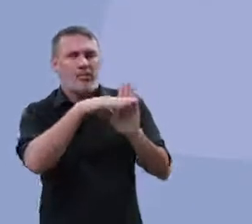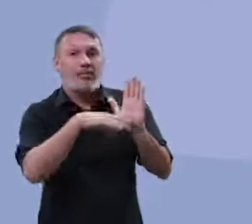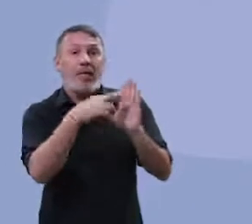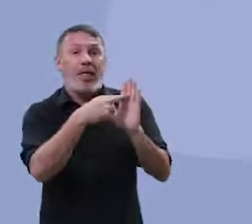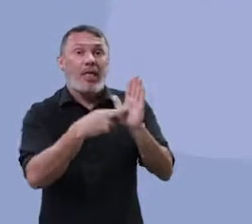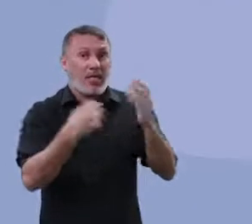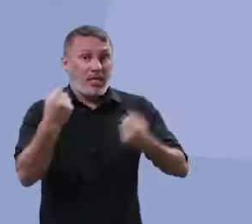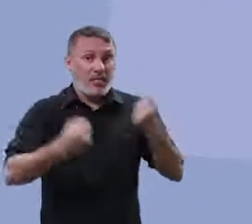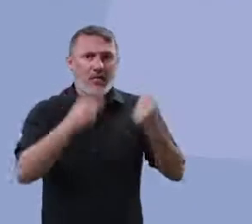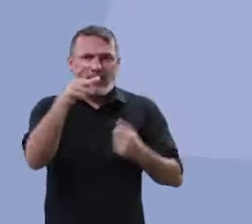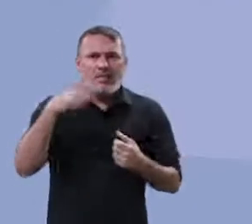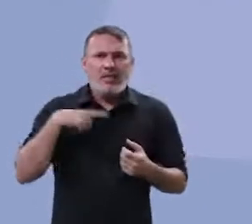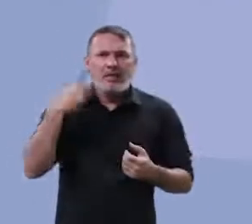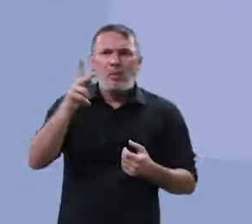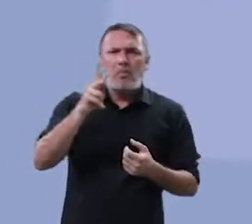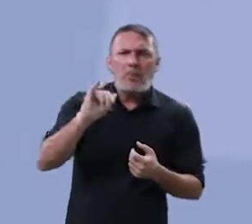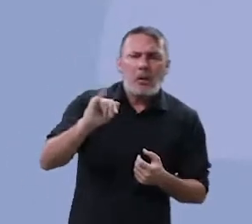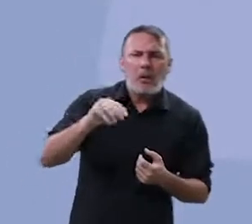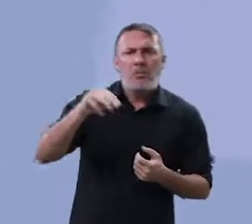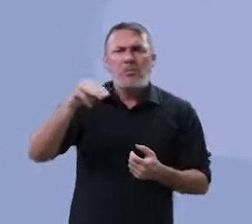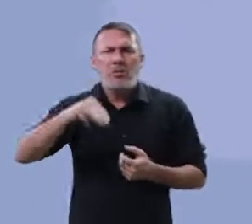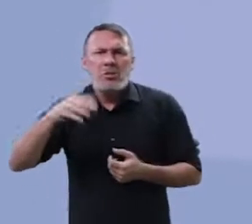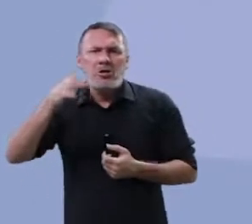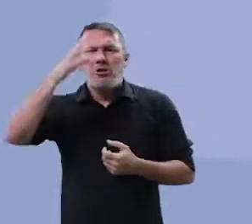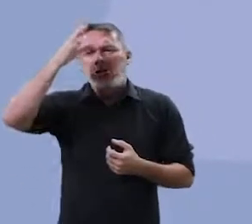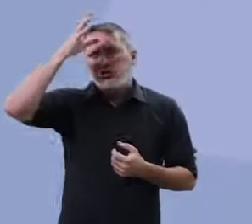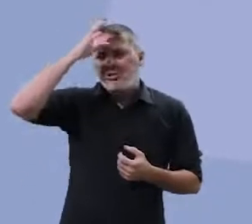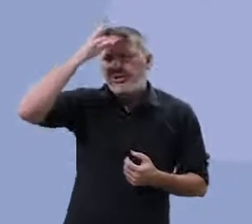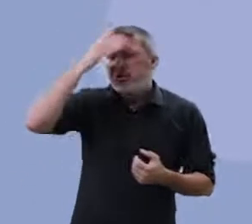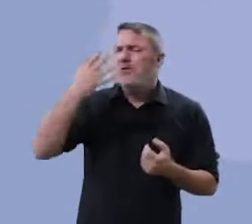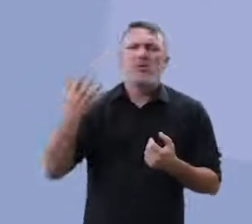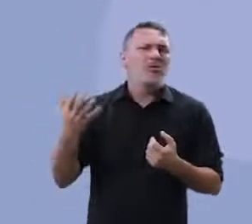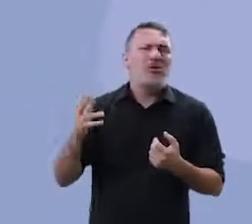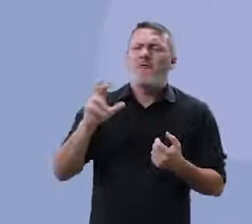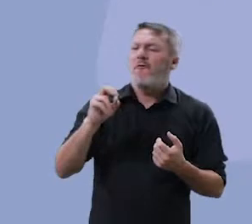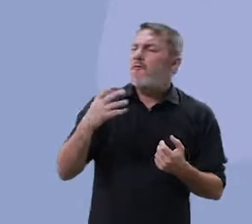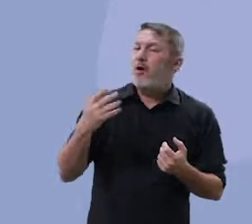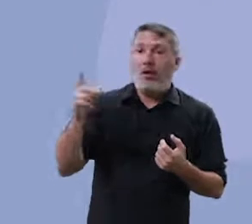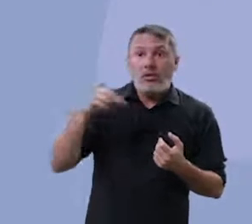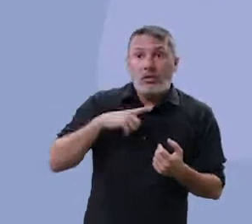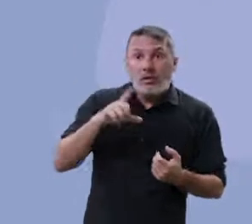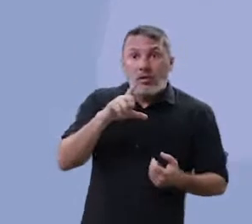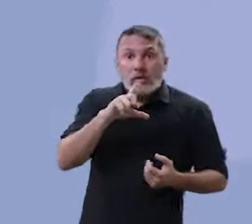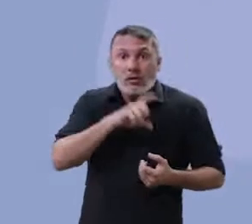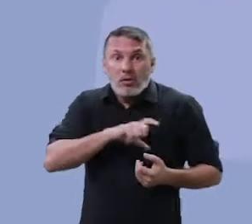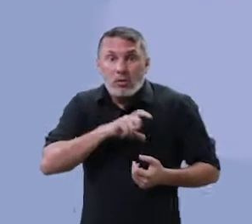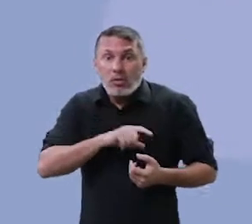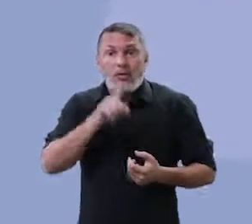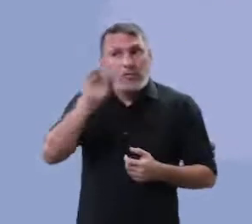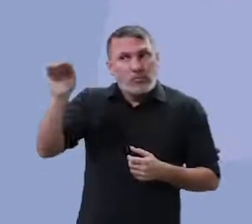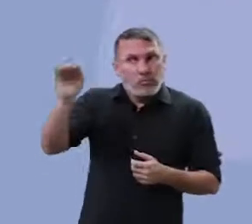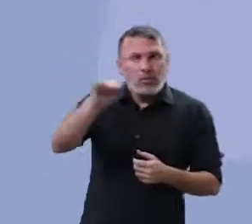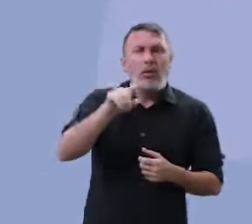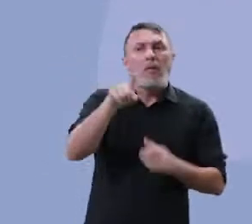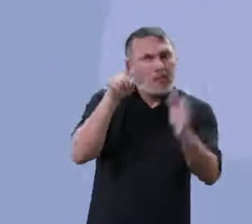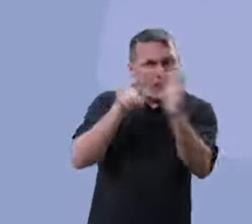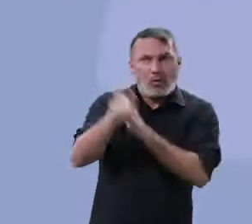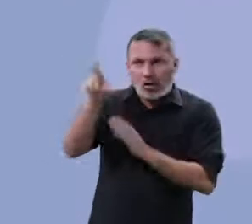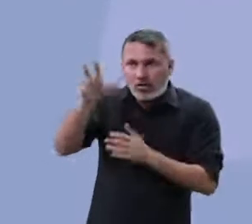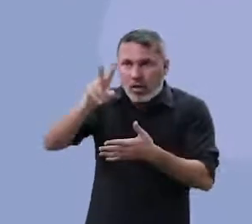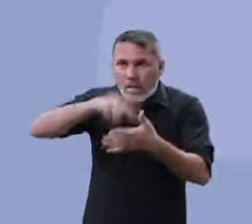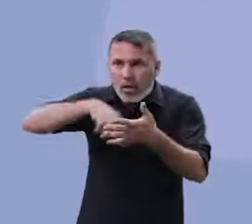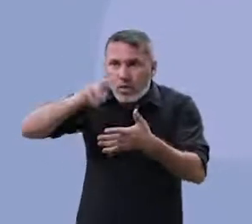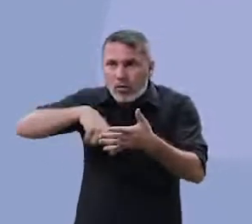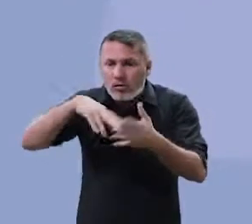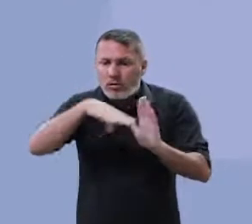aí, grita aí, pai, mãe, tia, vó. Opa! Pai, mãe, tia, vó. Grita aí. Você já